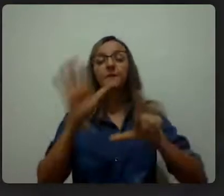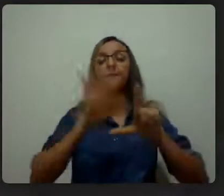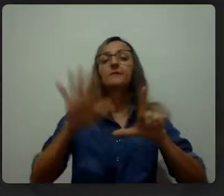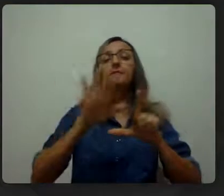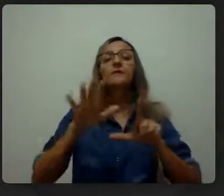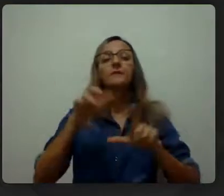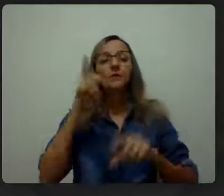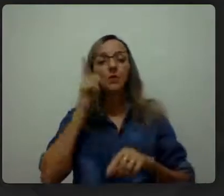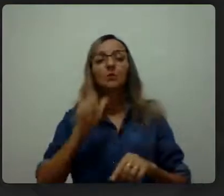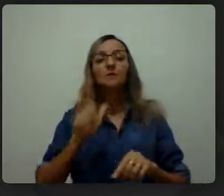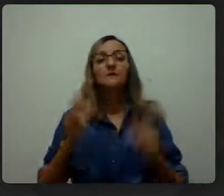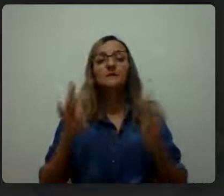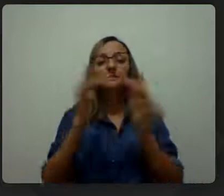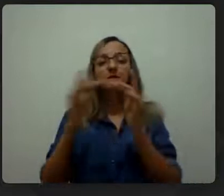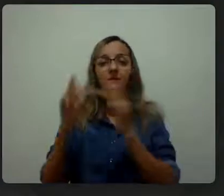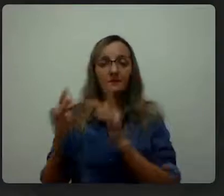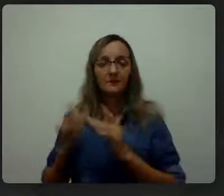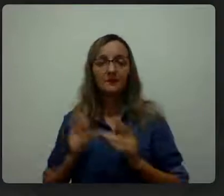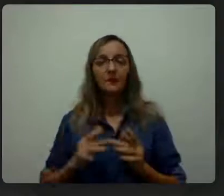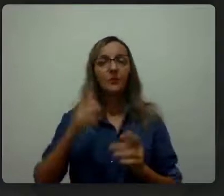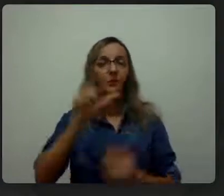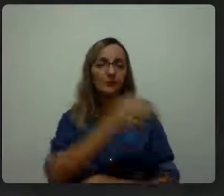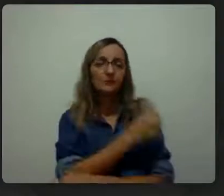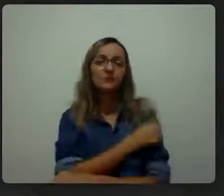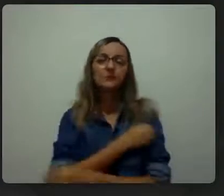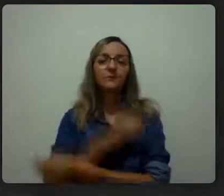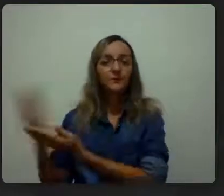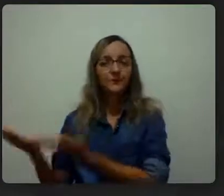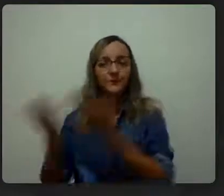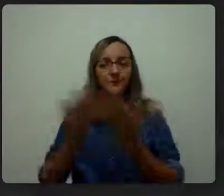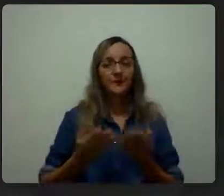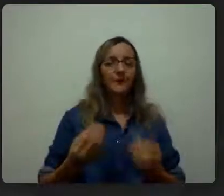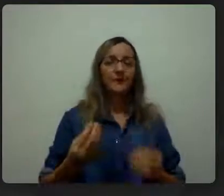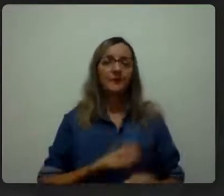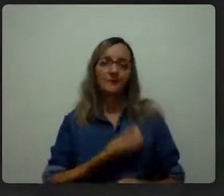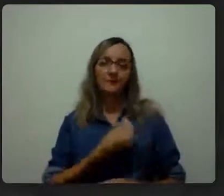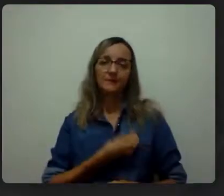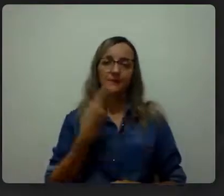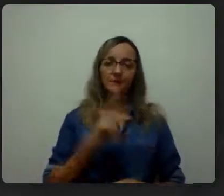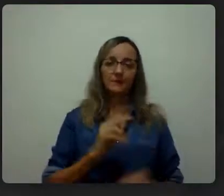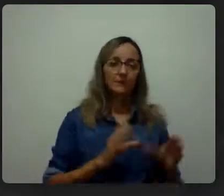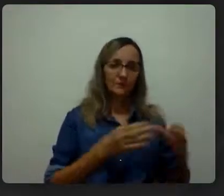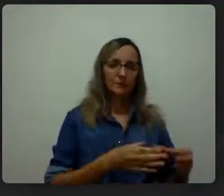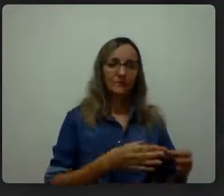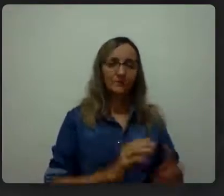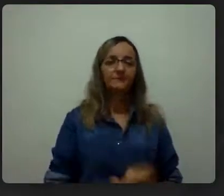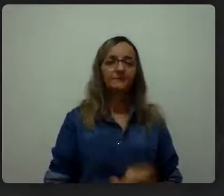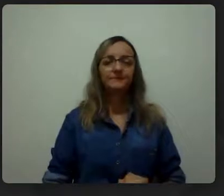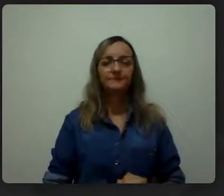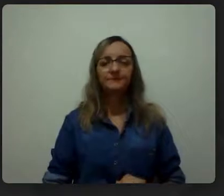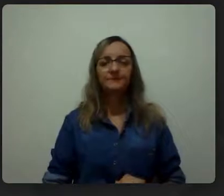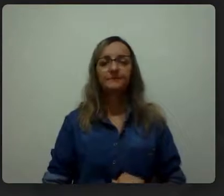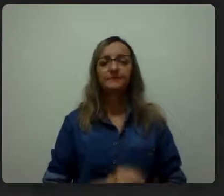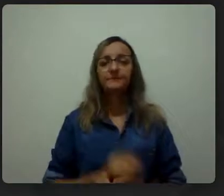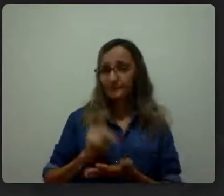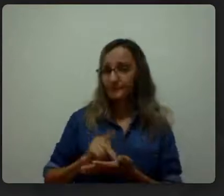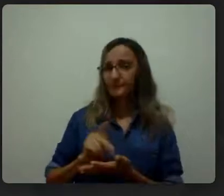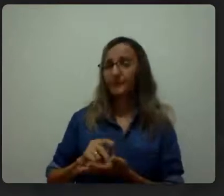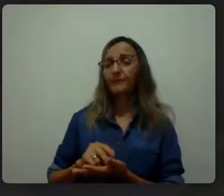conhecer, chamar para o WhatsApp, enfim. Então, eu acho que é importante também a gente frisar